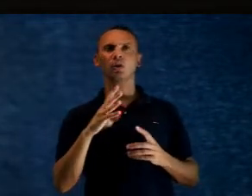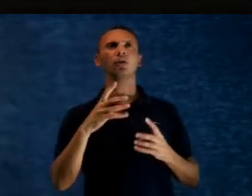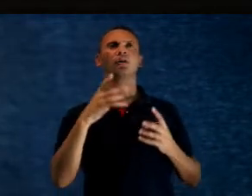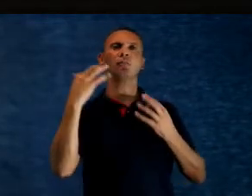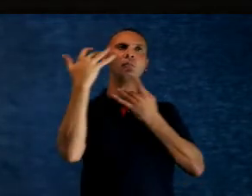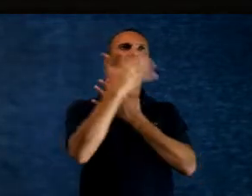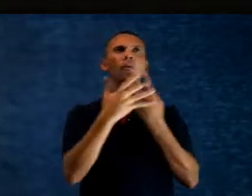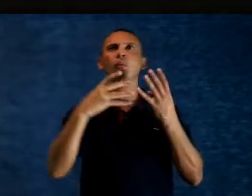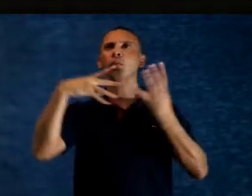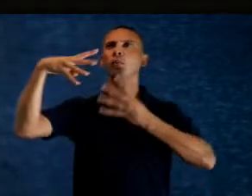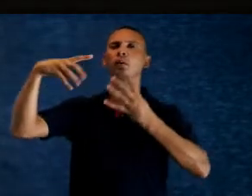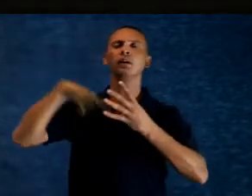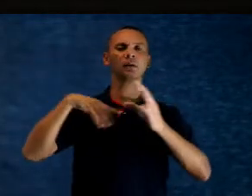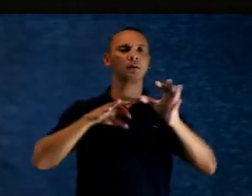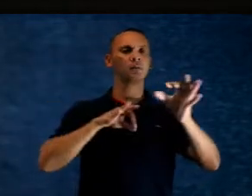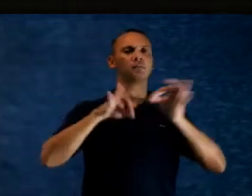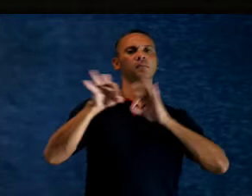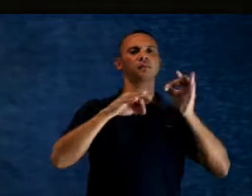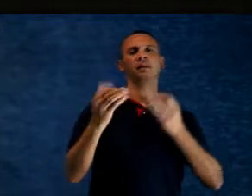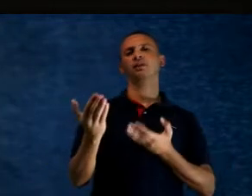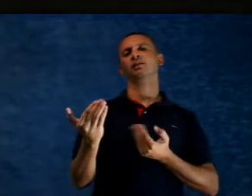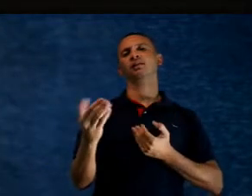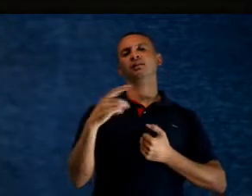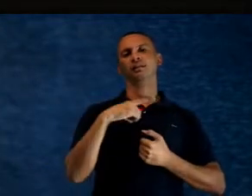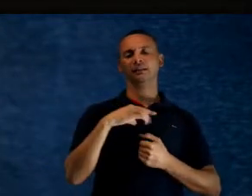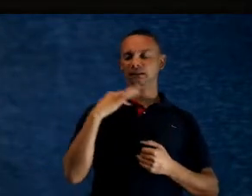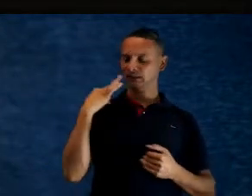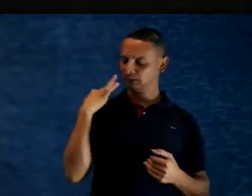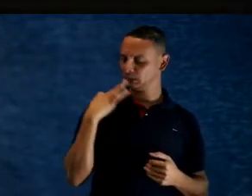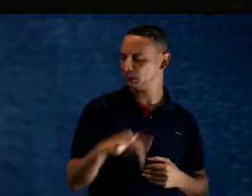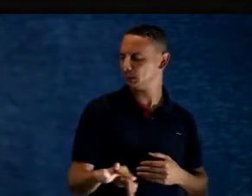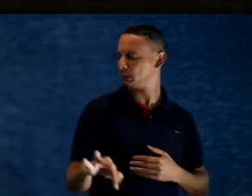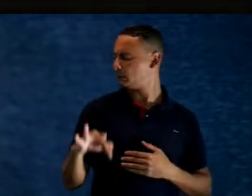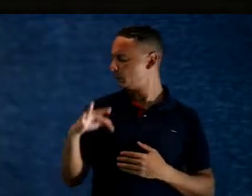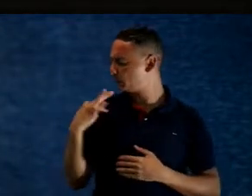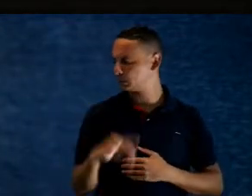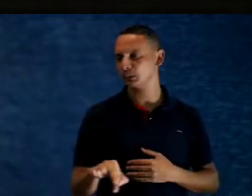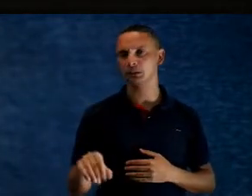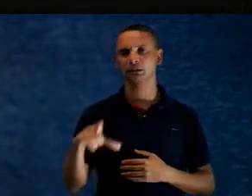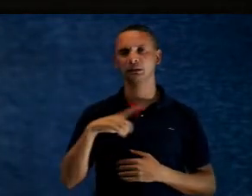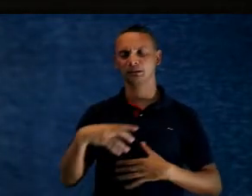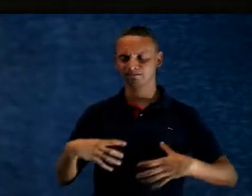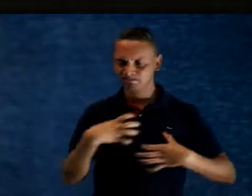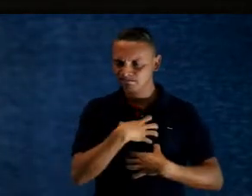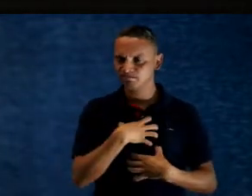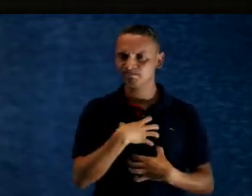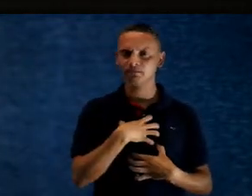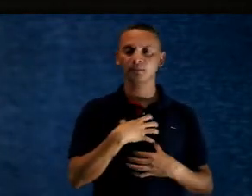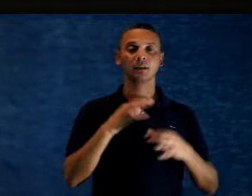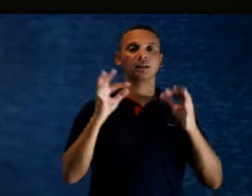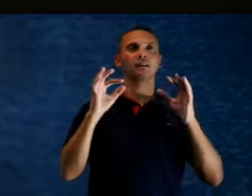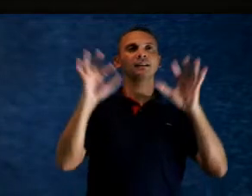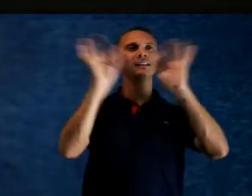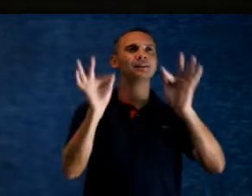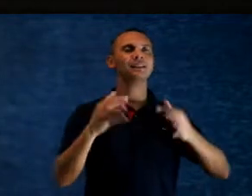camélia. Desmanchando-se em açúcar, os seres me contemplam amorosamente. Eu era absurda e feliz.